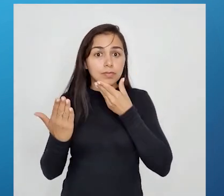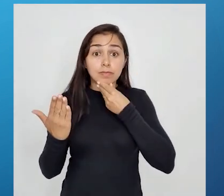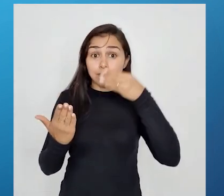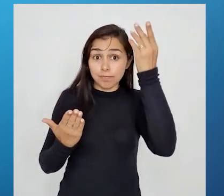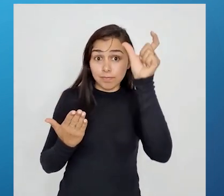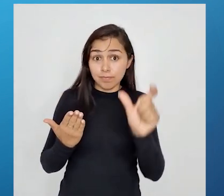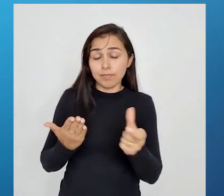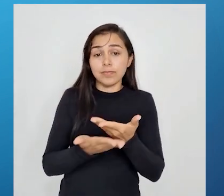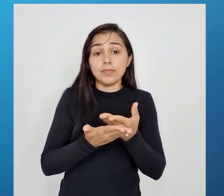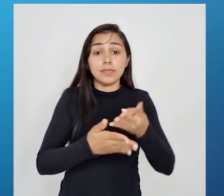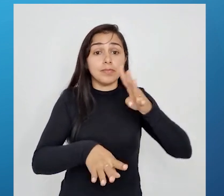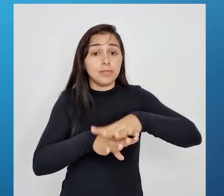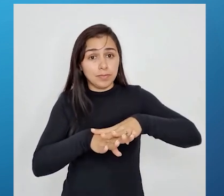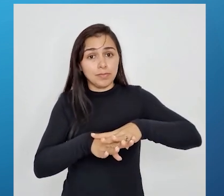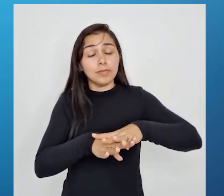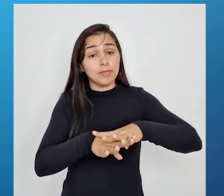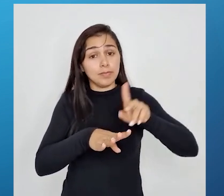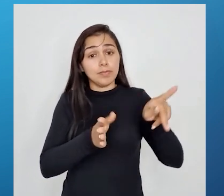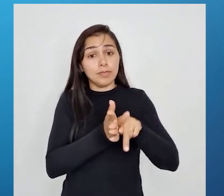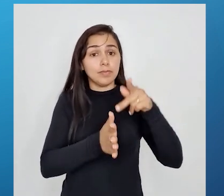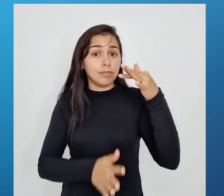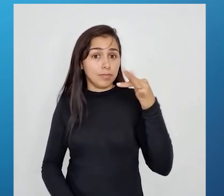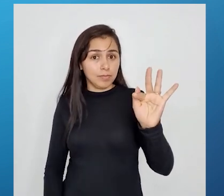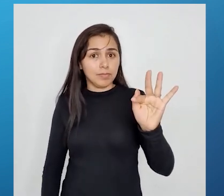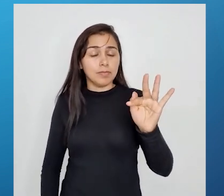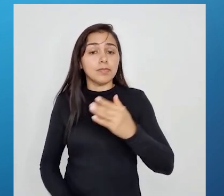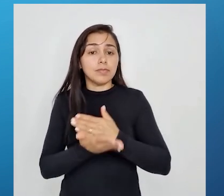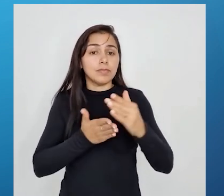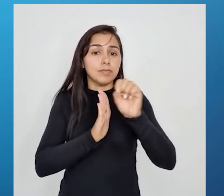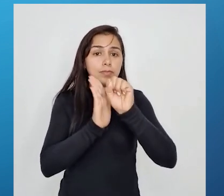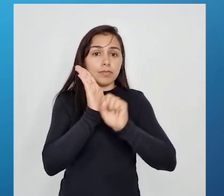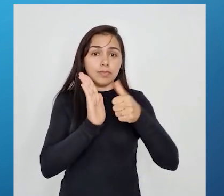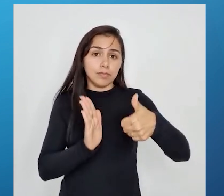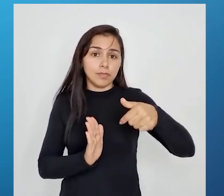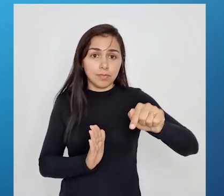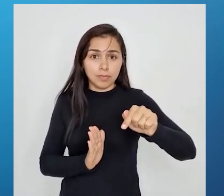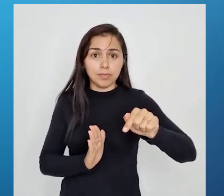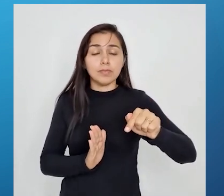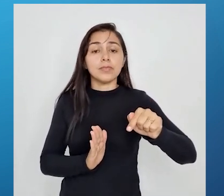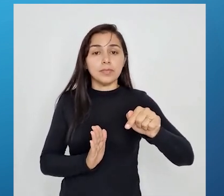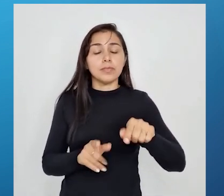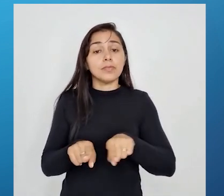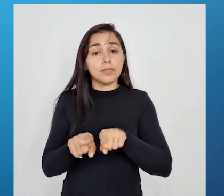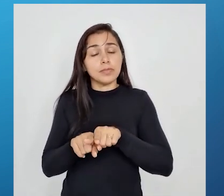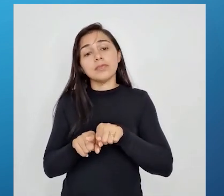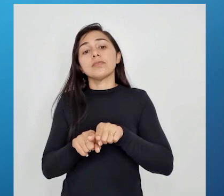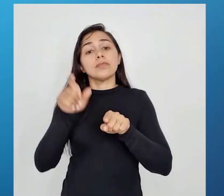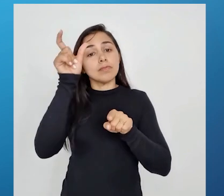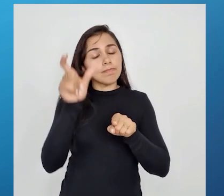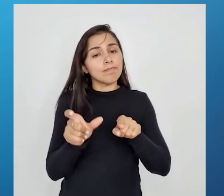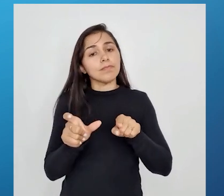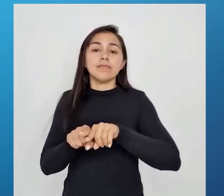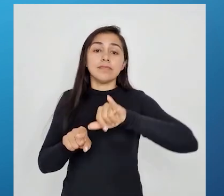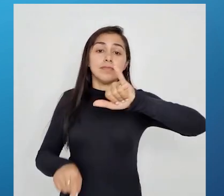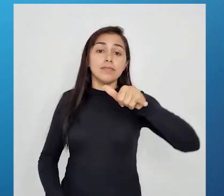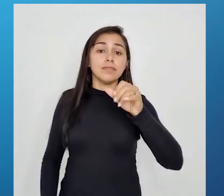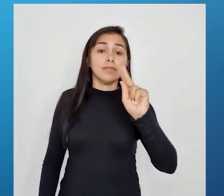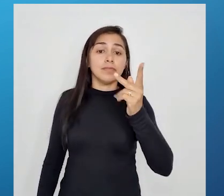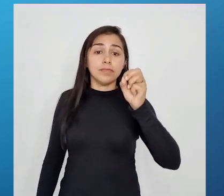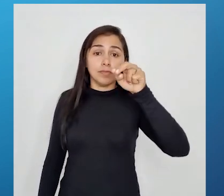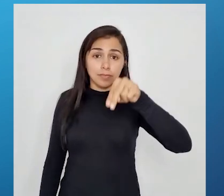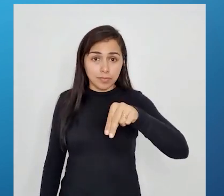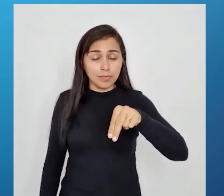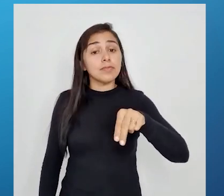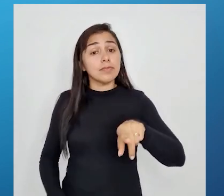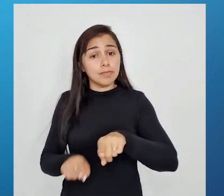matemático francês François. No início do século XVII, o matemático escocês John Napier, também